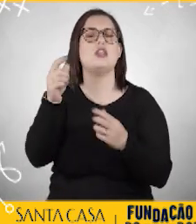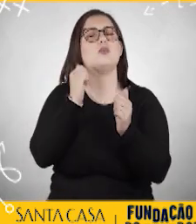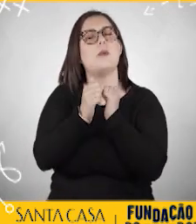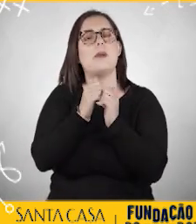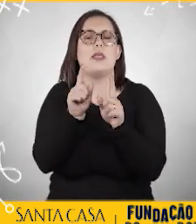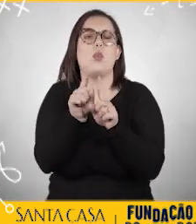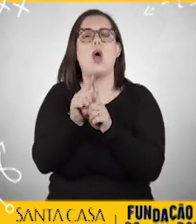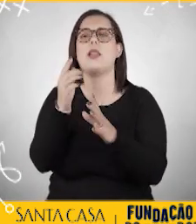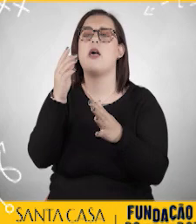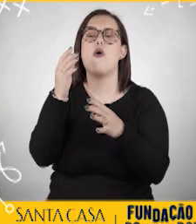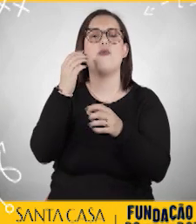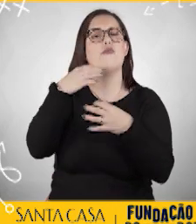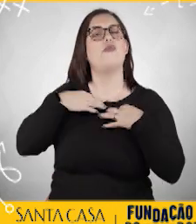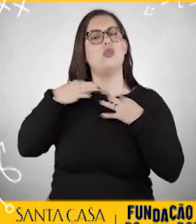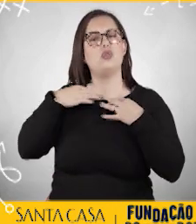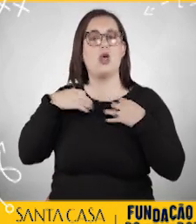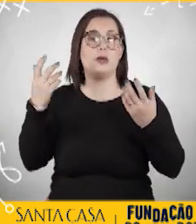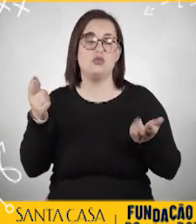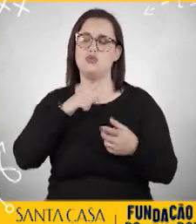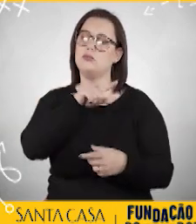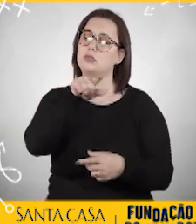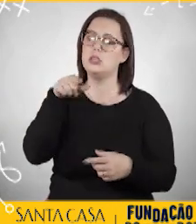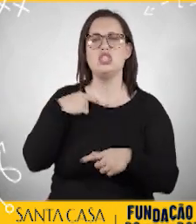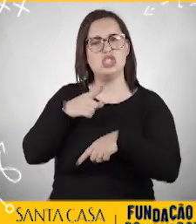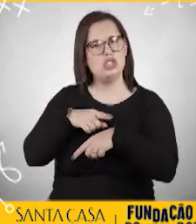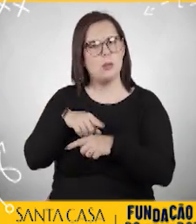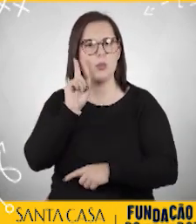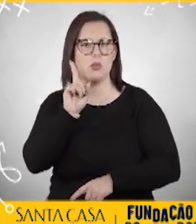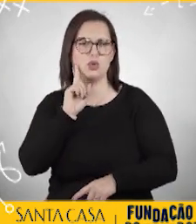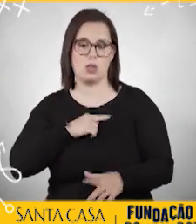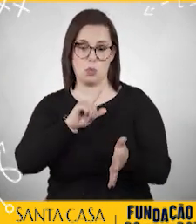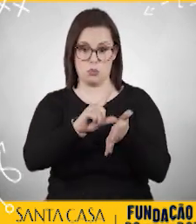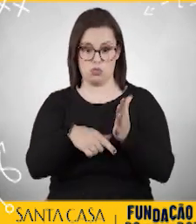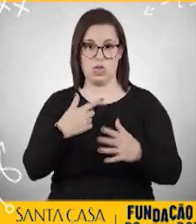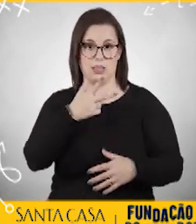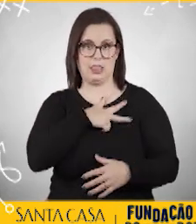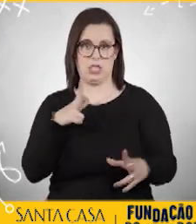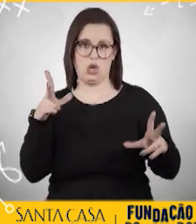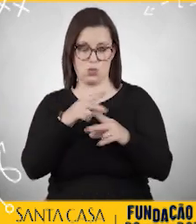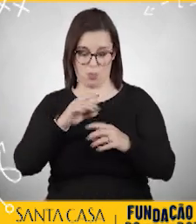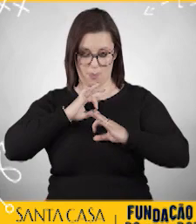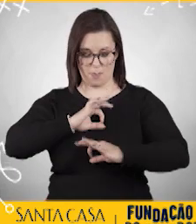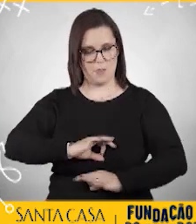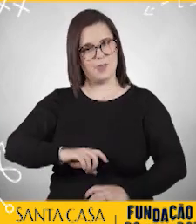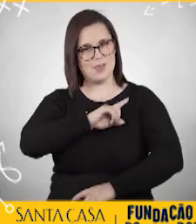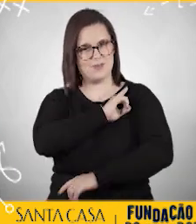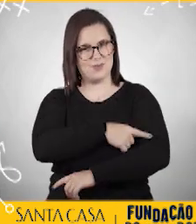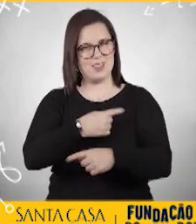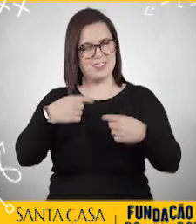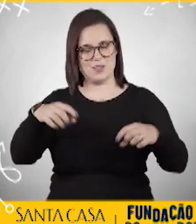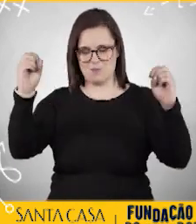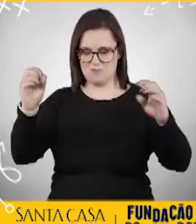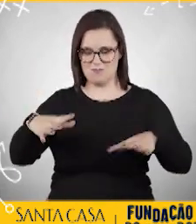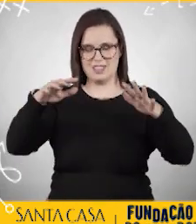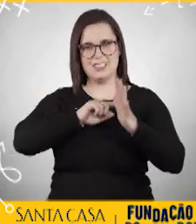de voluntárias. E onde não se deixaram de viver momentos bem tocantes também. E com este novo projeto da Liga, esta bata tem poderes, esta